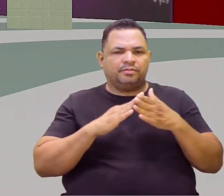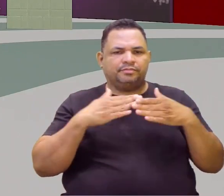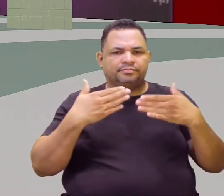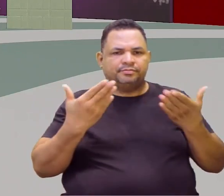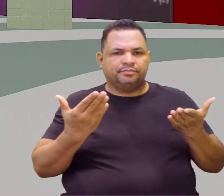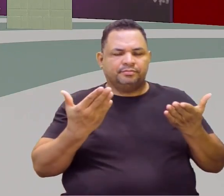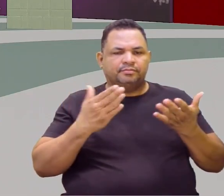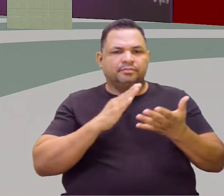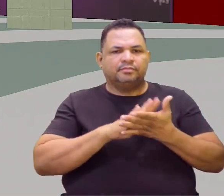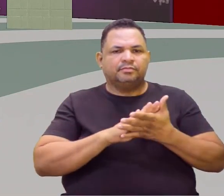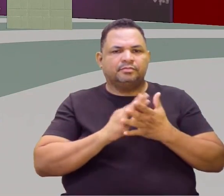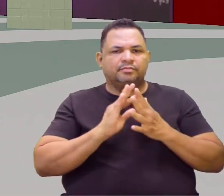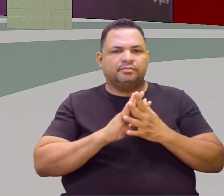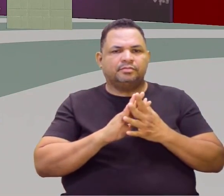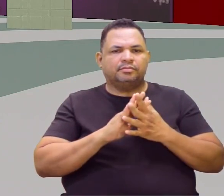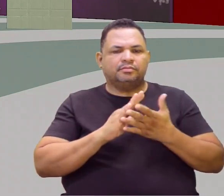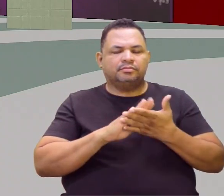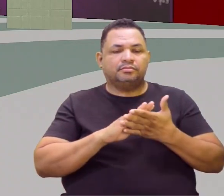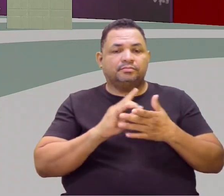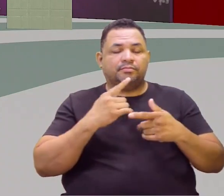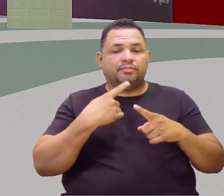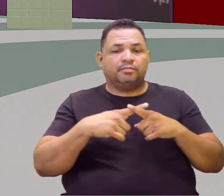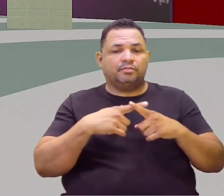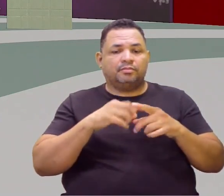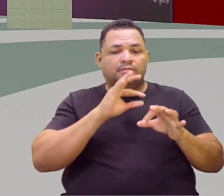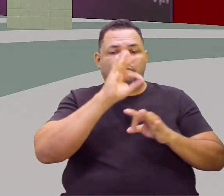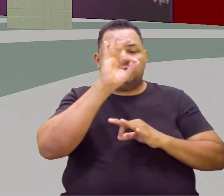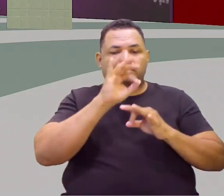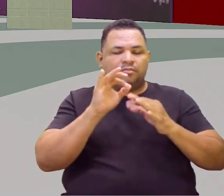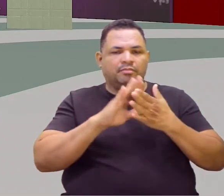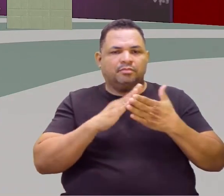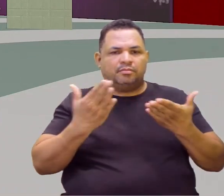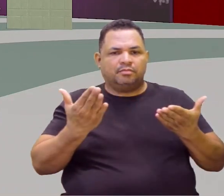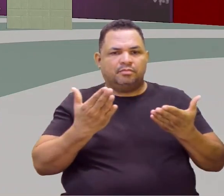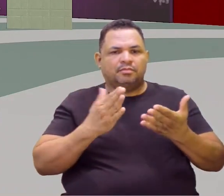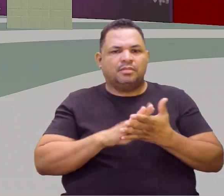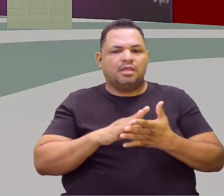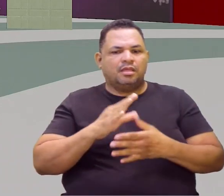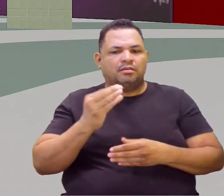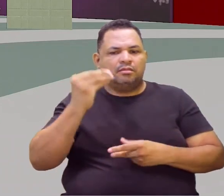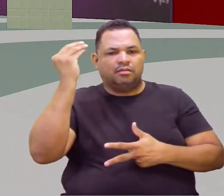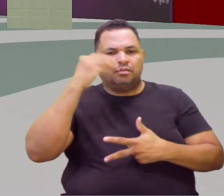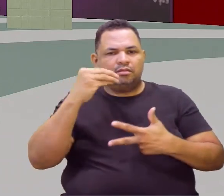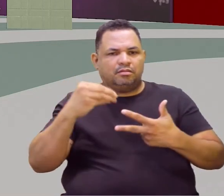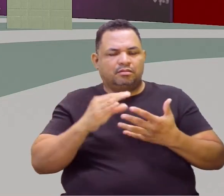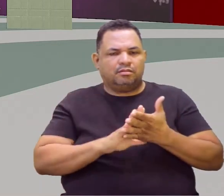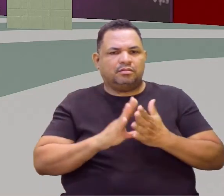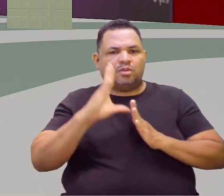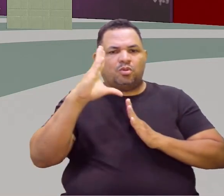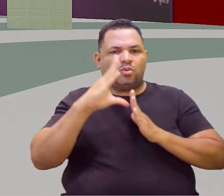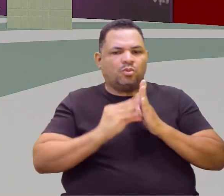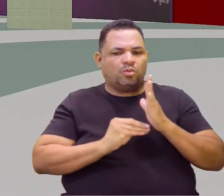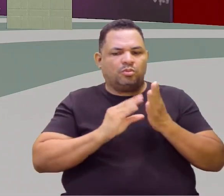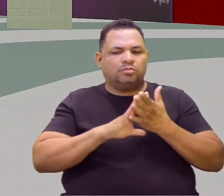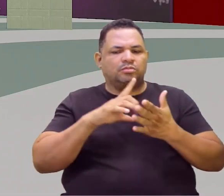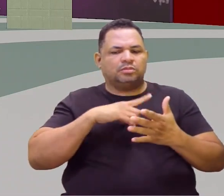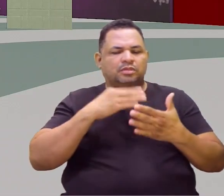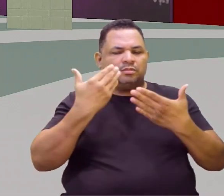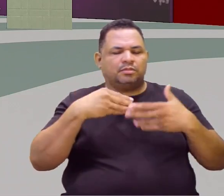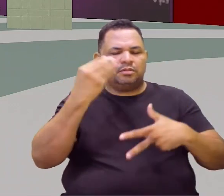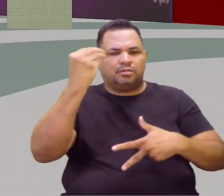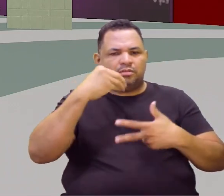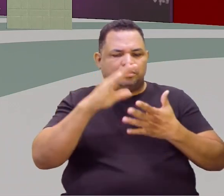isso, a gente pode chegar mais longe, porque a geometria é o top 5 do Enem, tá dentro dos 5 conteúdos que mais caem, então vamos aí